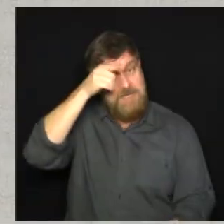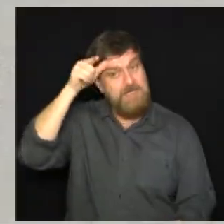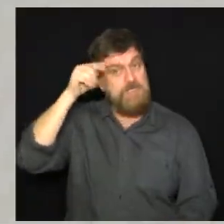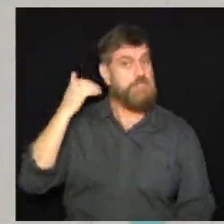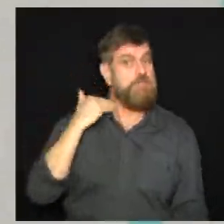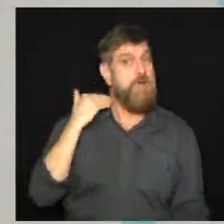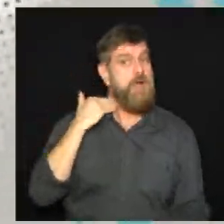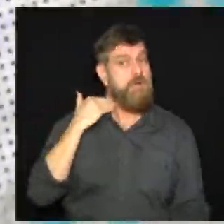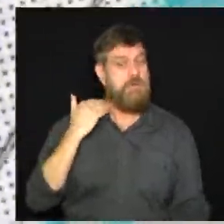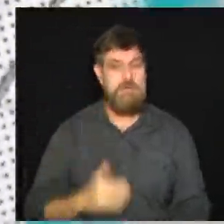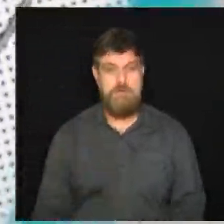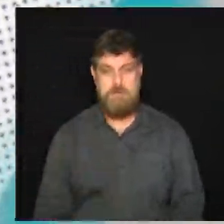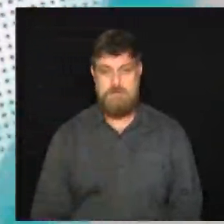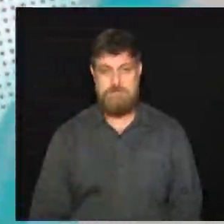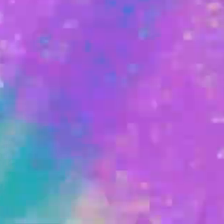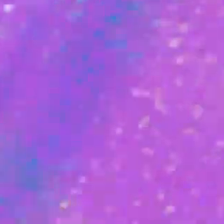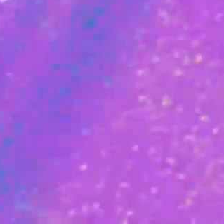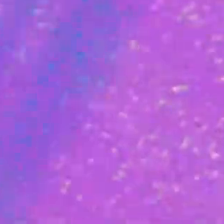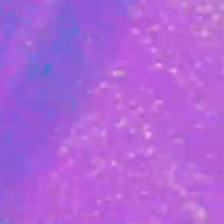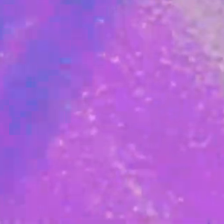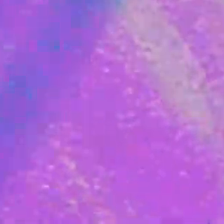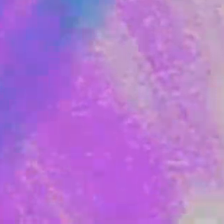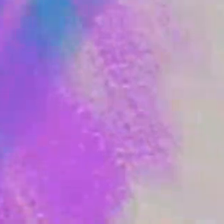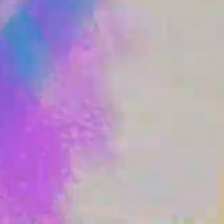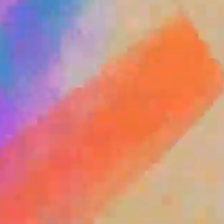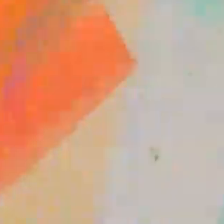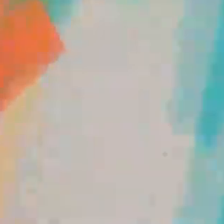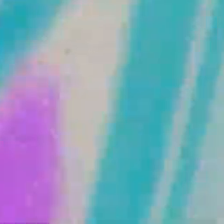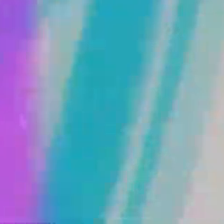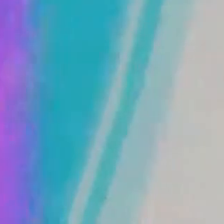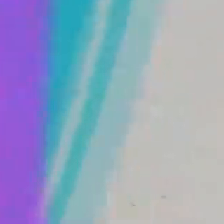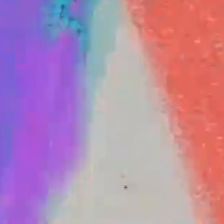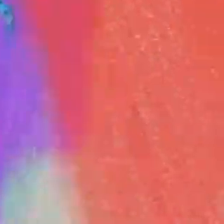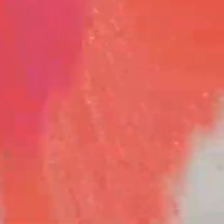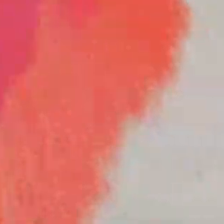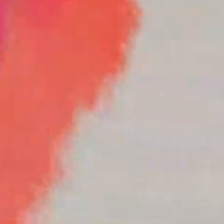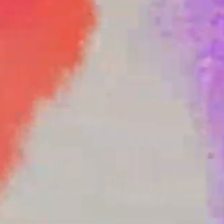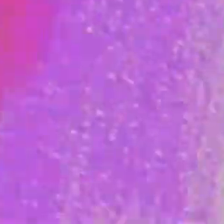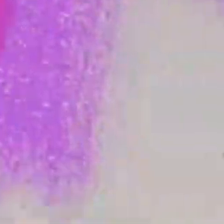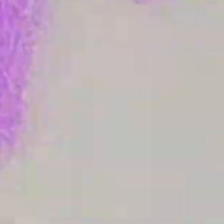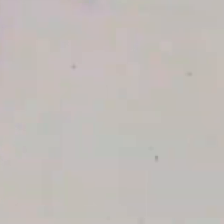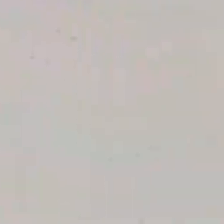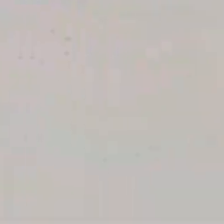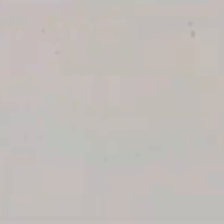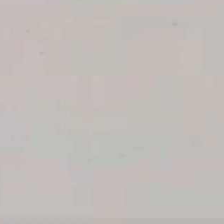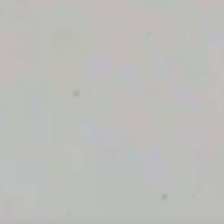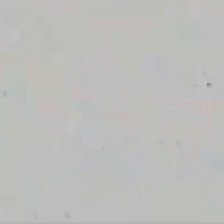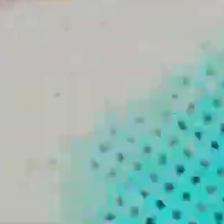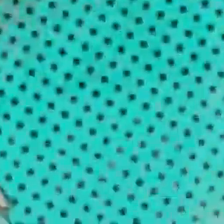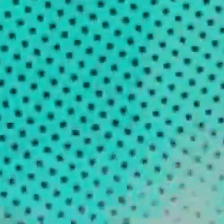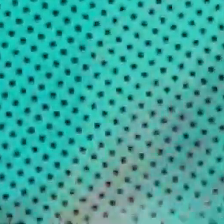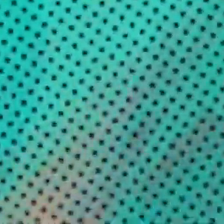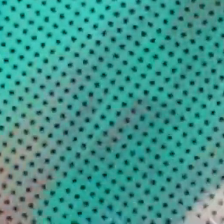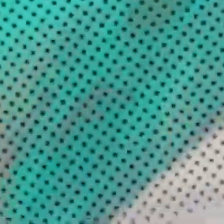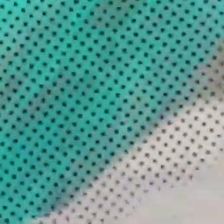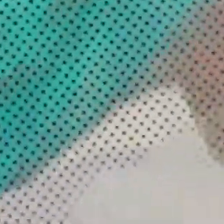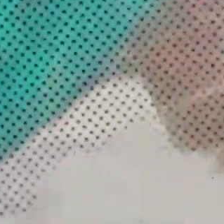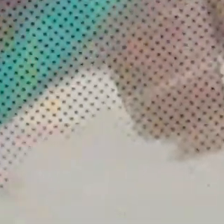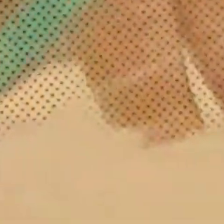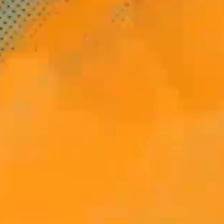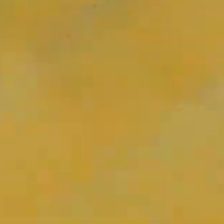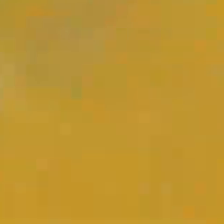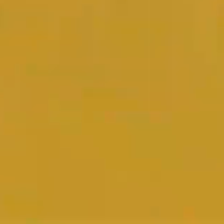tarifas que você paga aos bancos? O quadro Na Ponta do Lápis de hoje aborda o que essas instituições financeiras podem e o que não